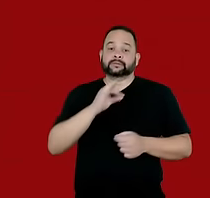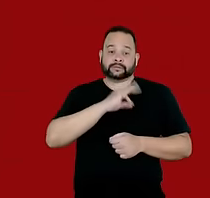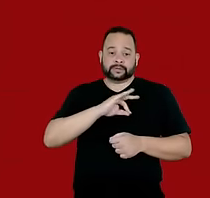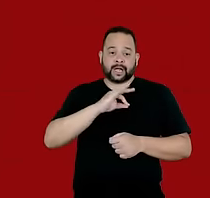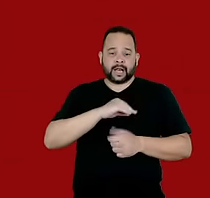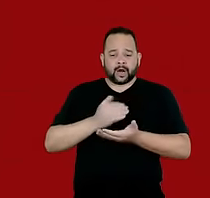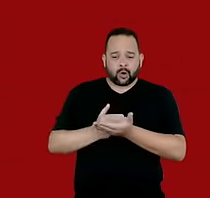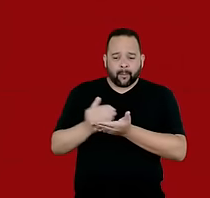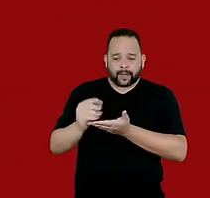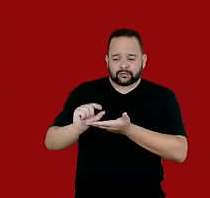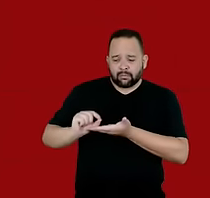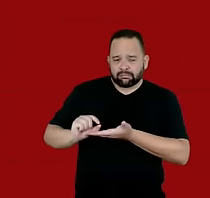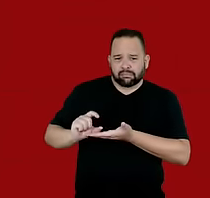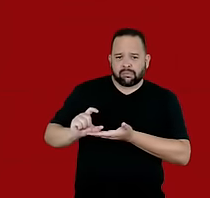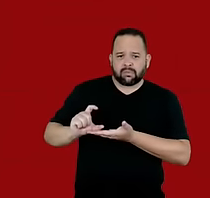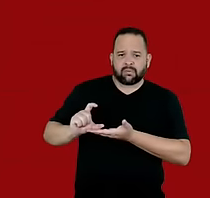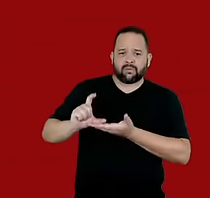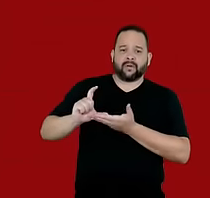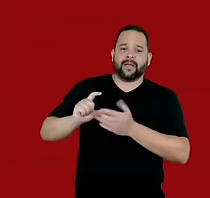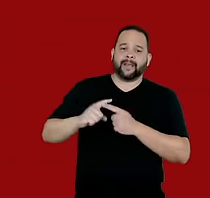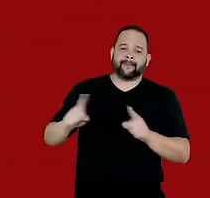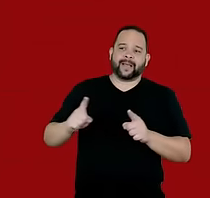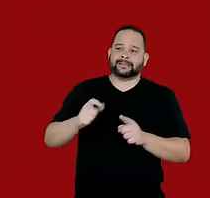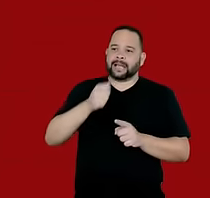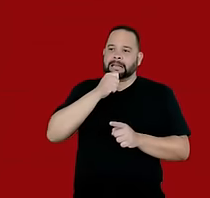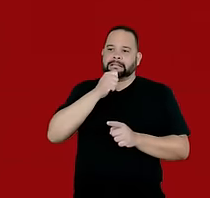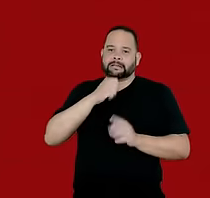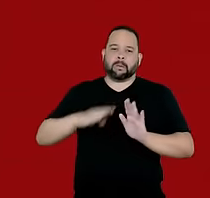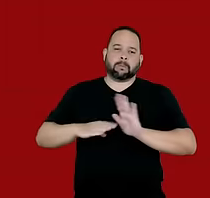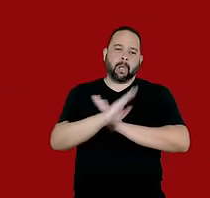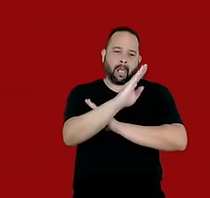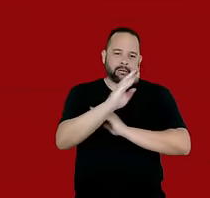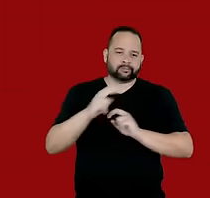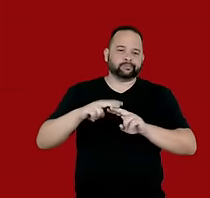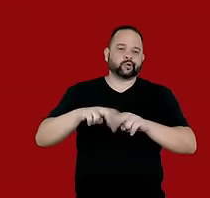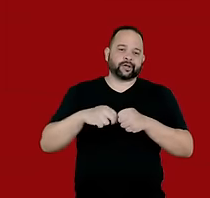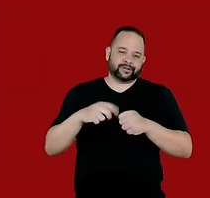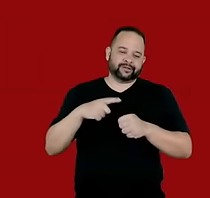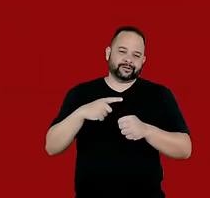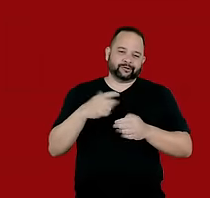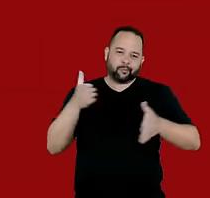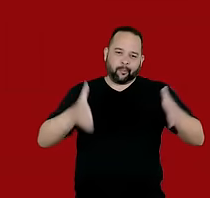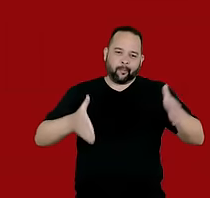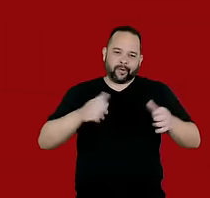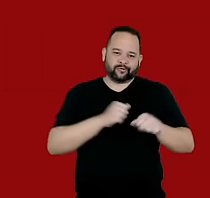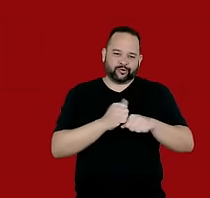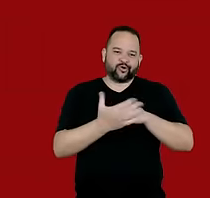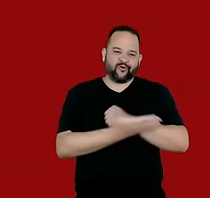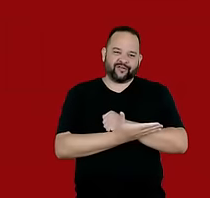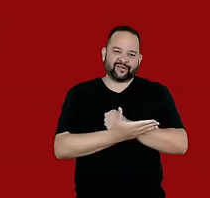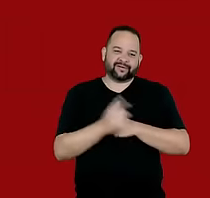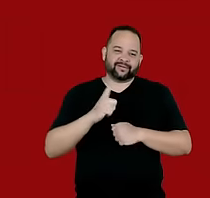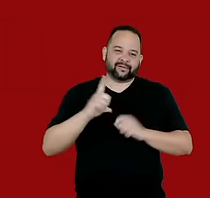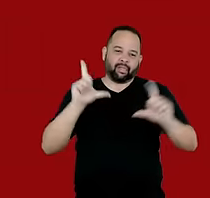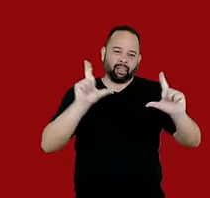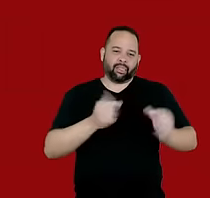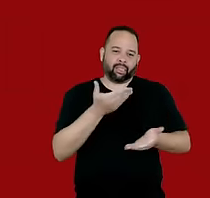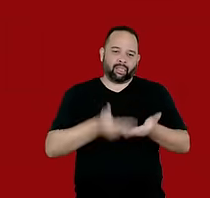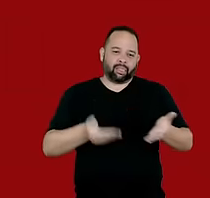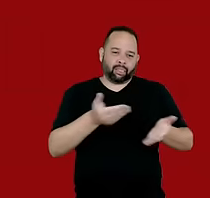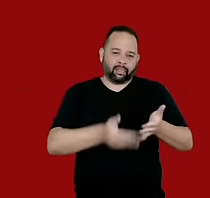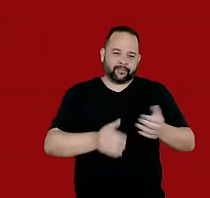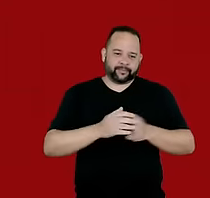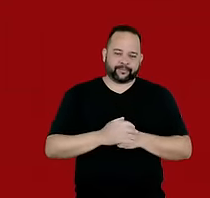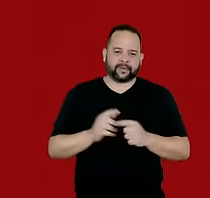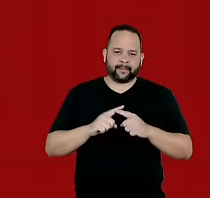ainda ainda Baixa porque a gente teve uma perda grande durante a pandemia mas a gente entende que o cenário tá mais ou menos compatível com o que a gente entendia que era o